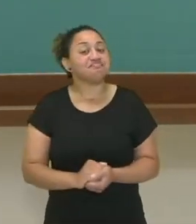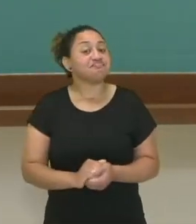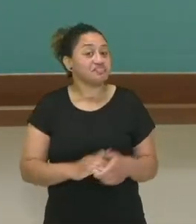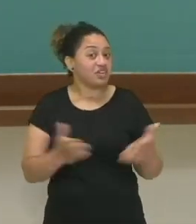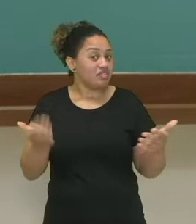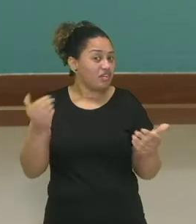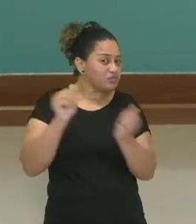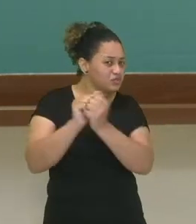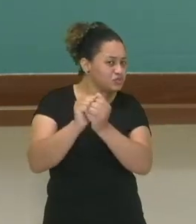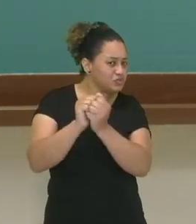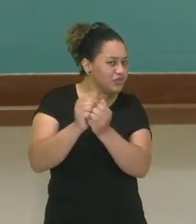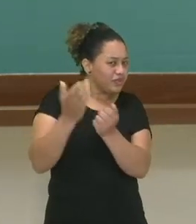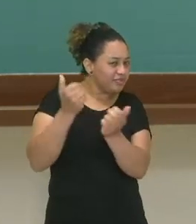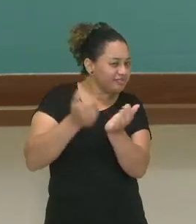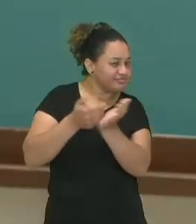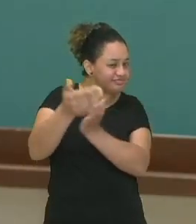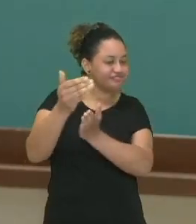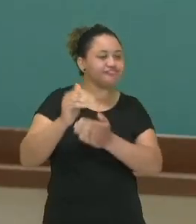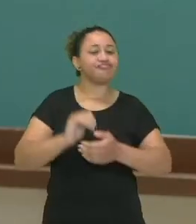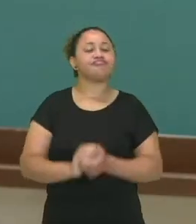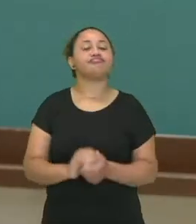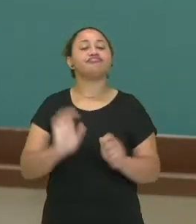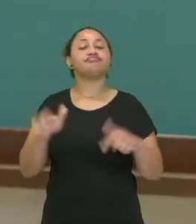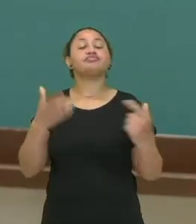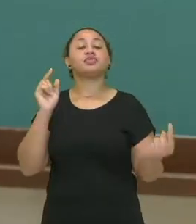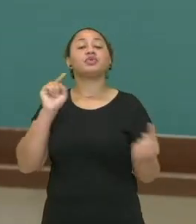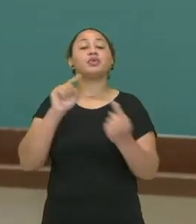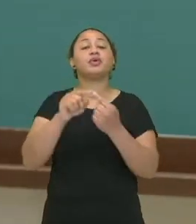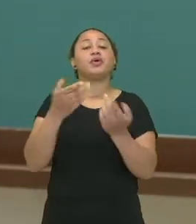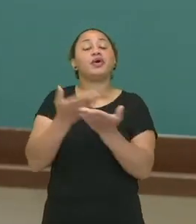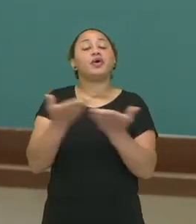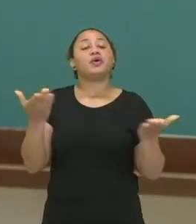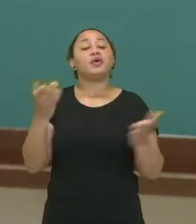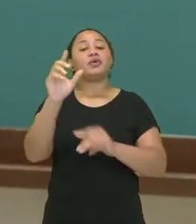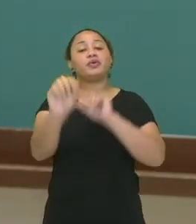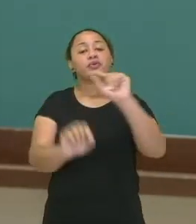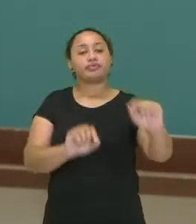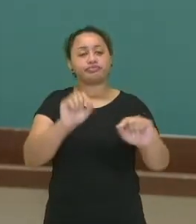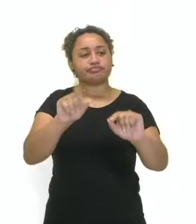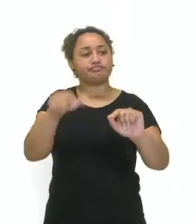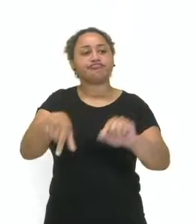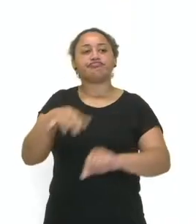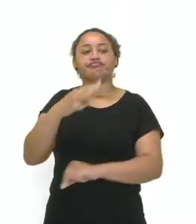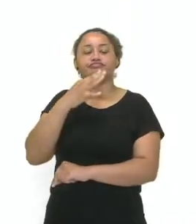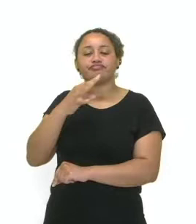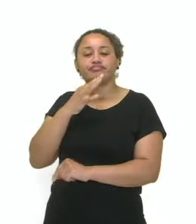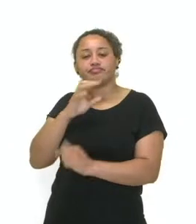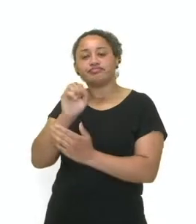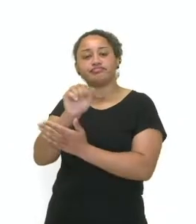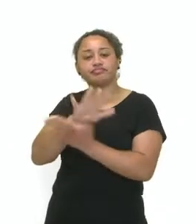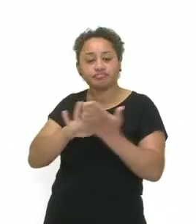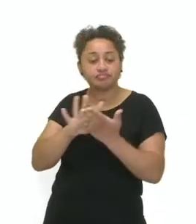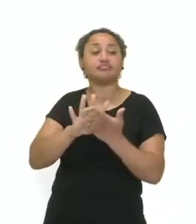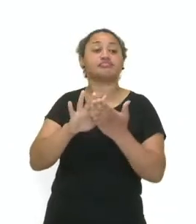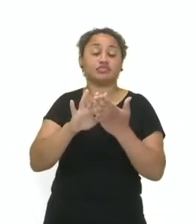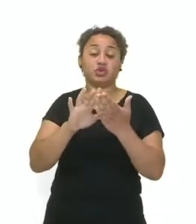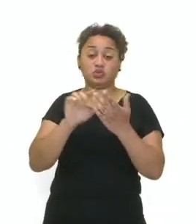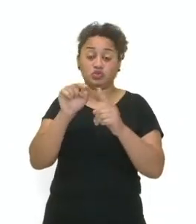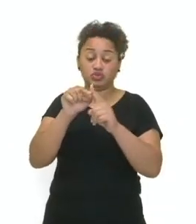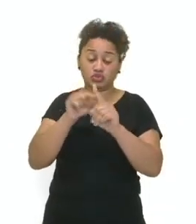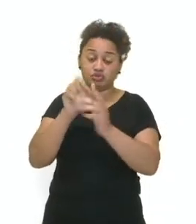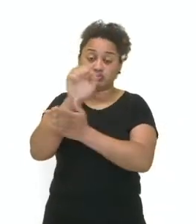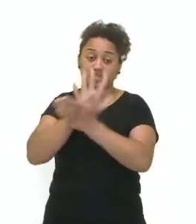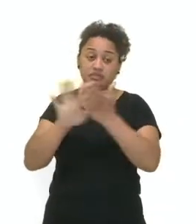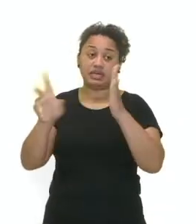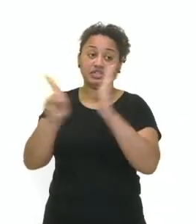Vamos juntos? Então vamos lá. Então, os objetivos da nossa aula hoje. Conhecer a xilogravura e a